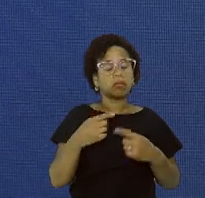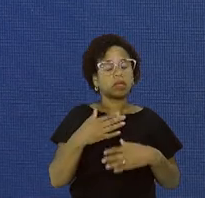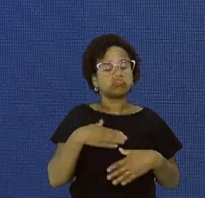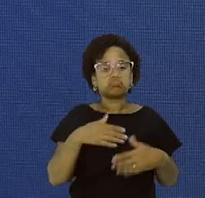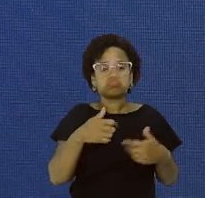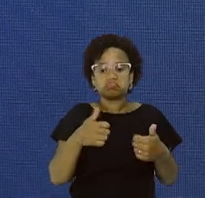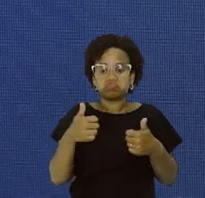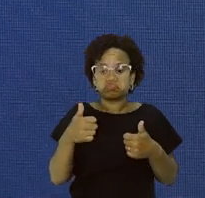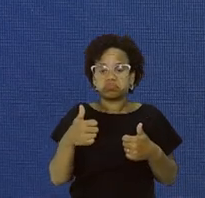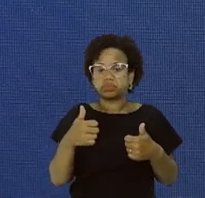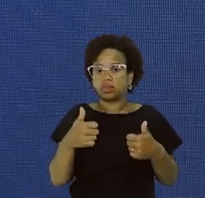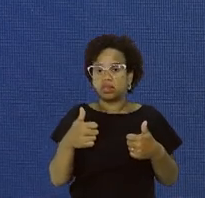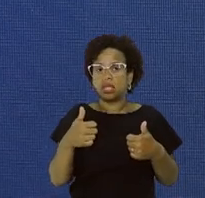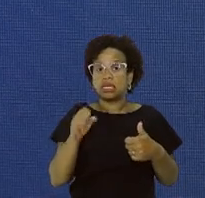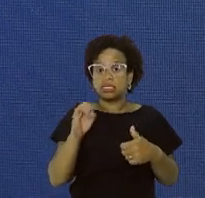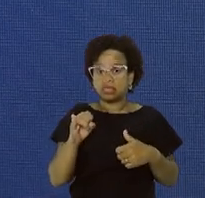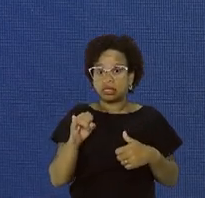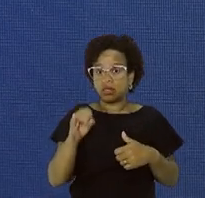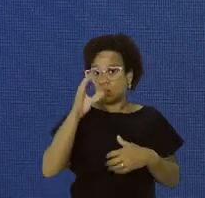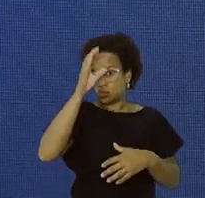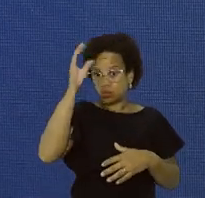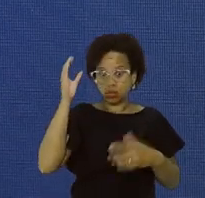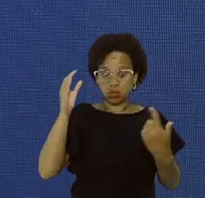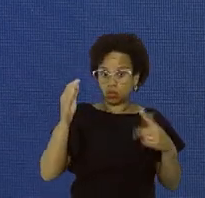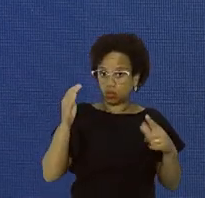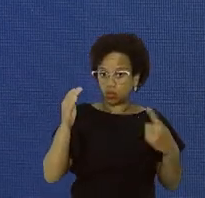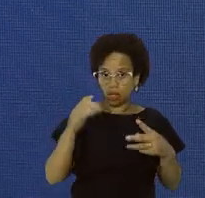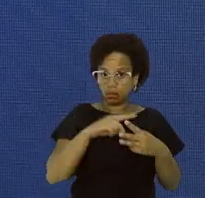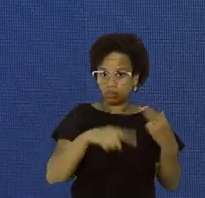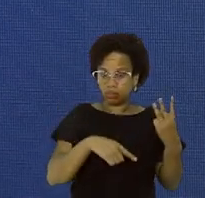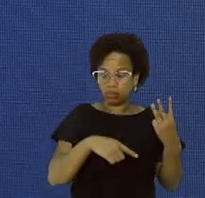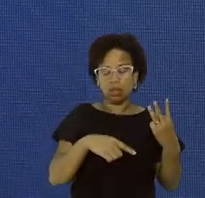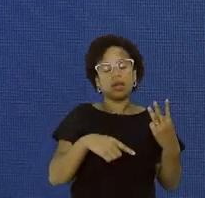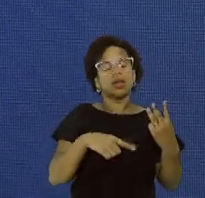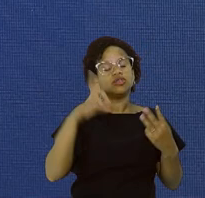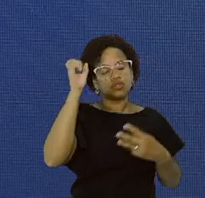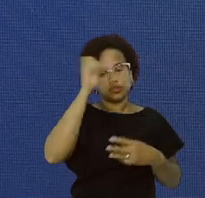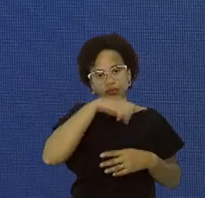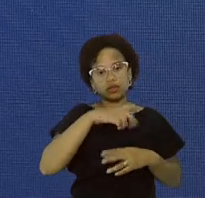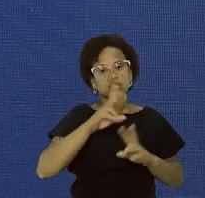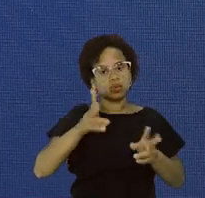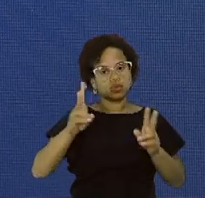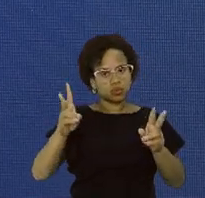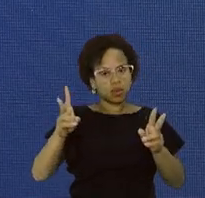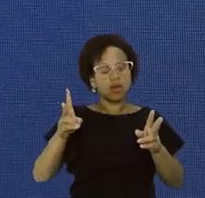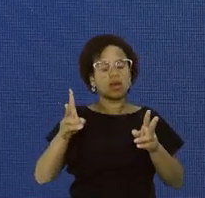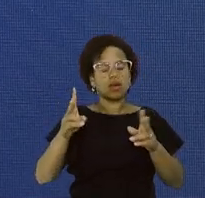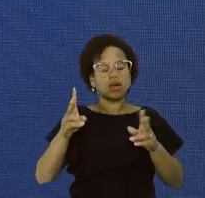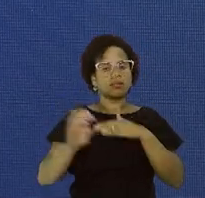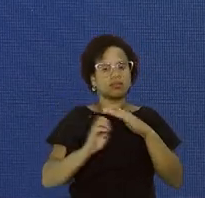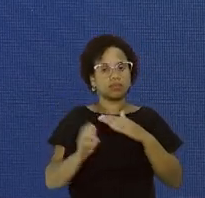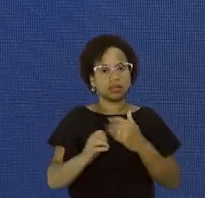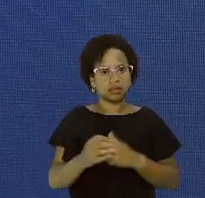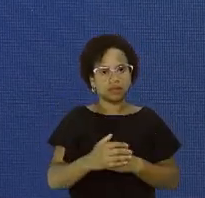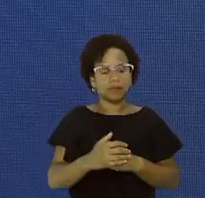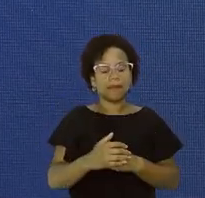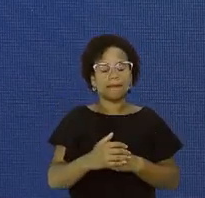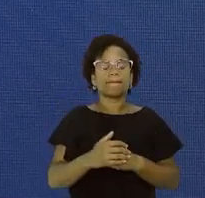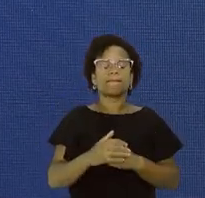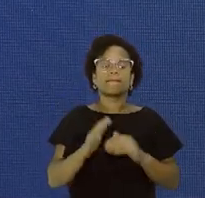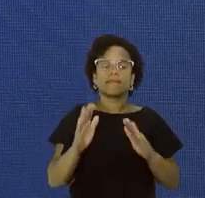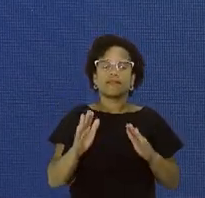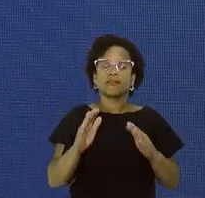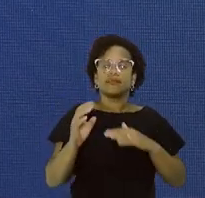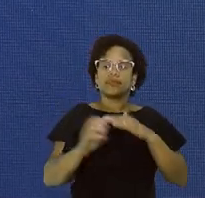é difícil de sobreviver no mercado de já de empresas Ou de software enterprise O tema é muito